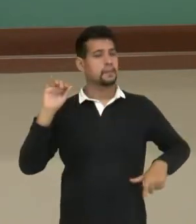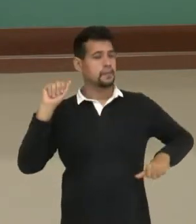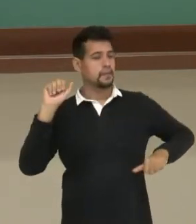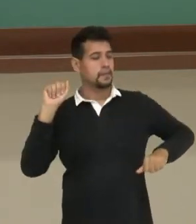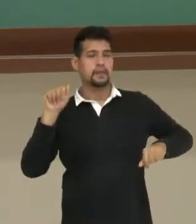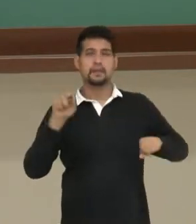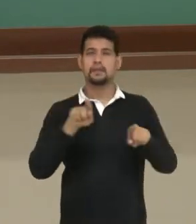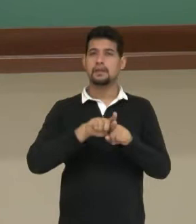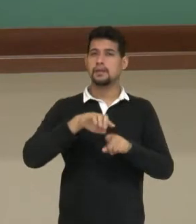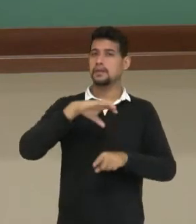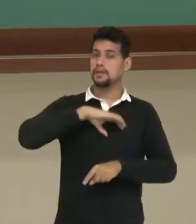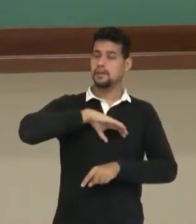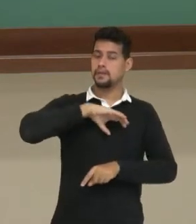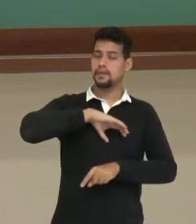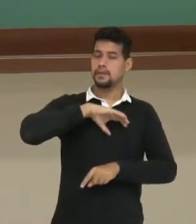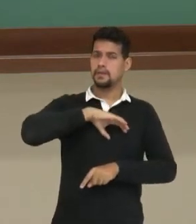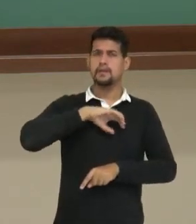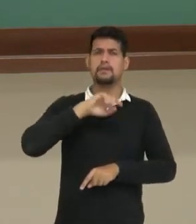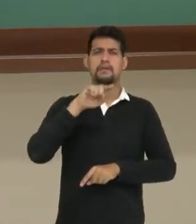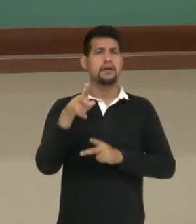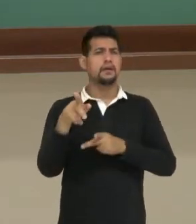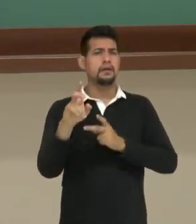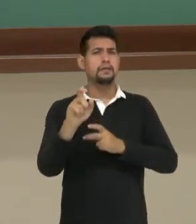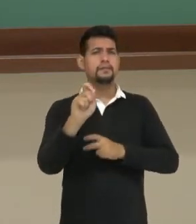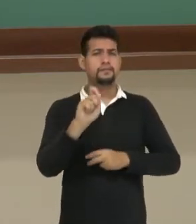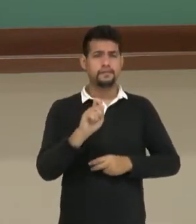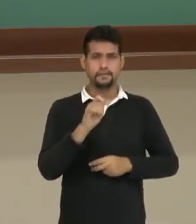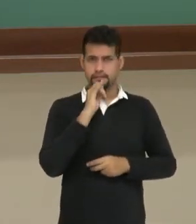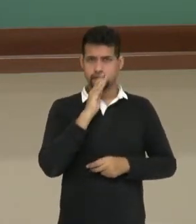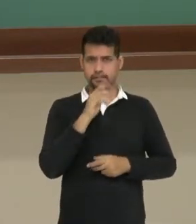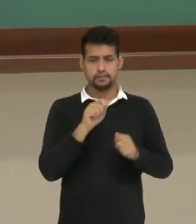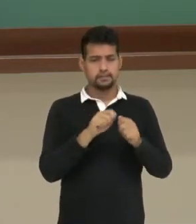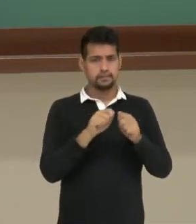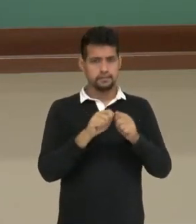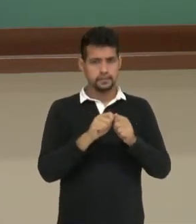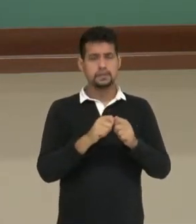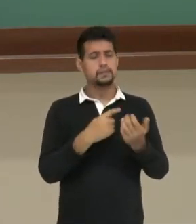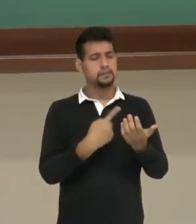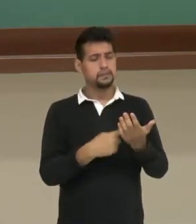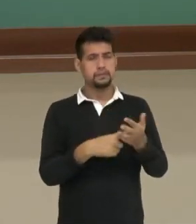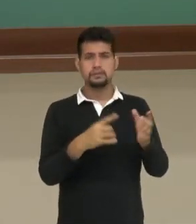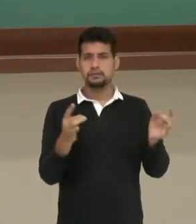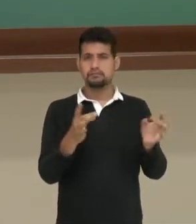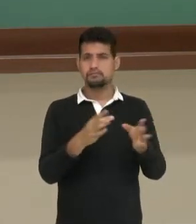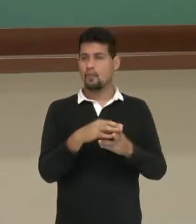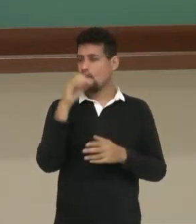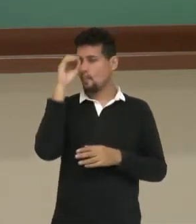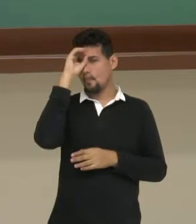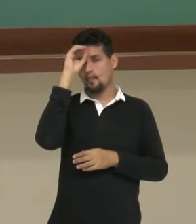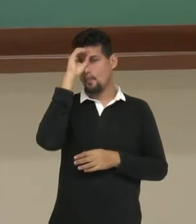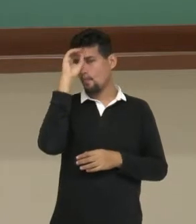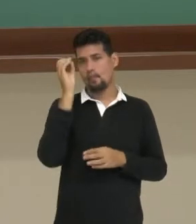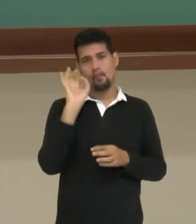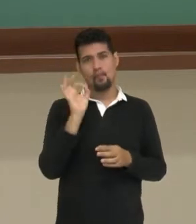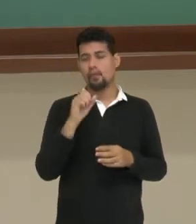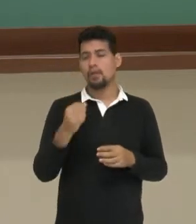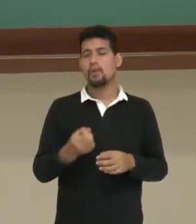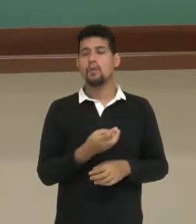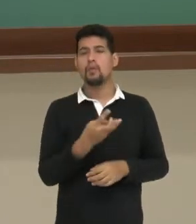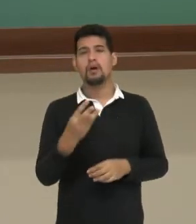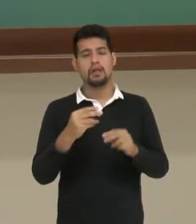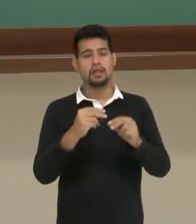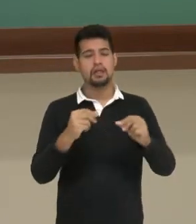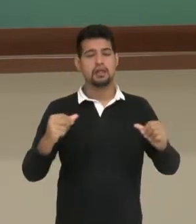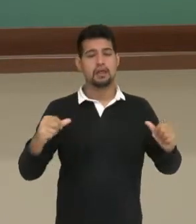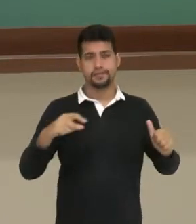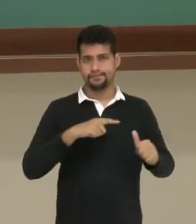e portuguesa. Perceba uma coisa, que quando eles fizeram esse tratado, eles nem sabiam exatamente a quantidade de terra que havia por